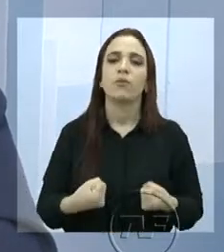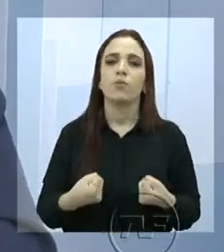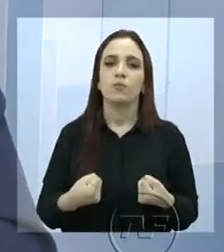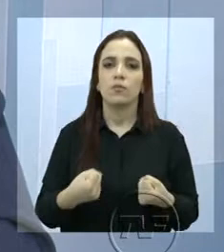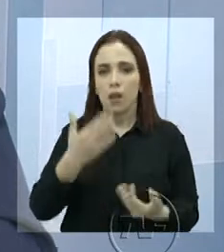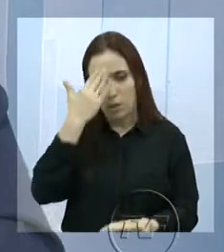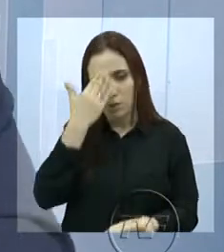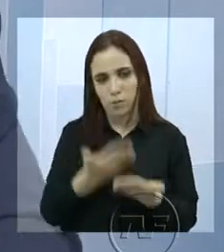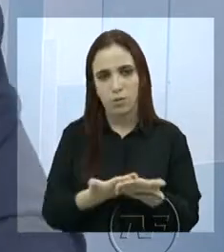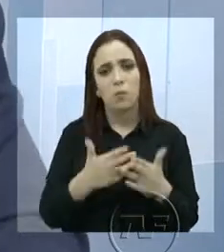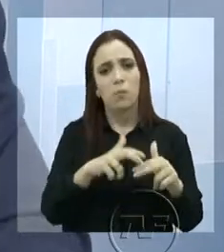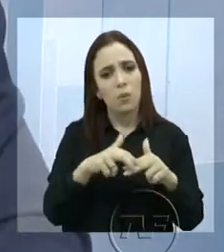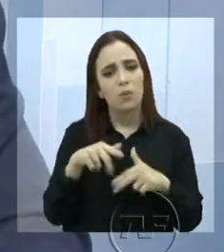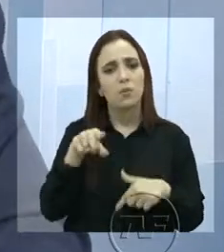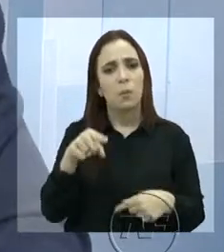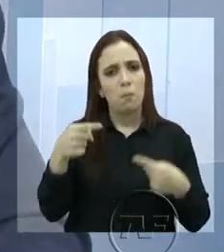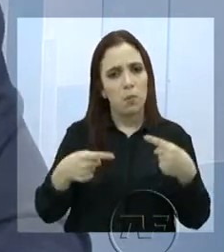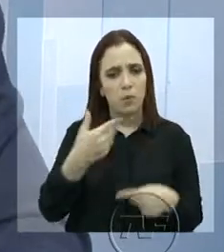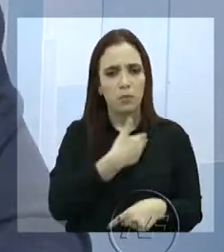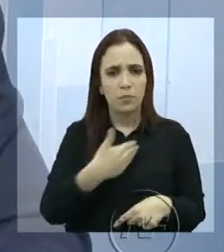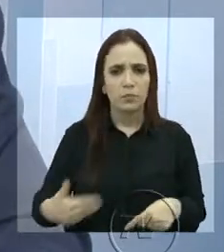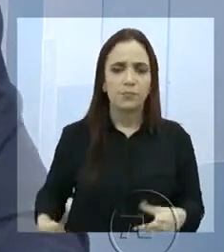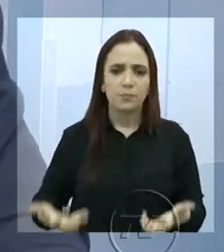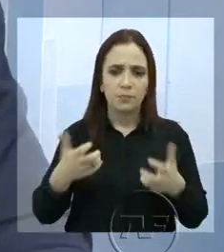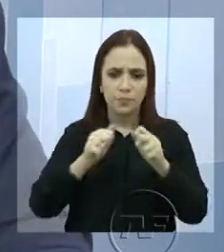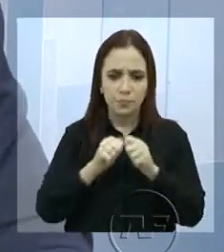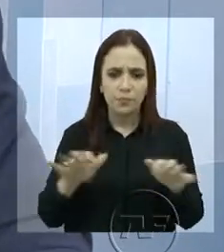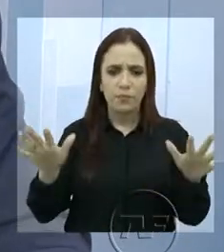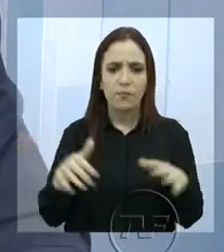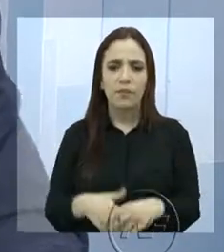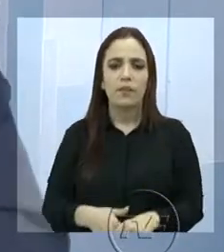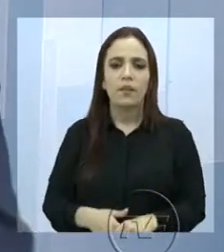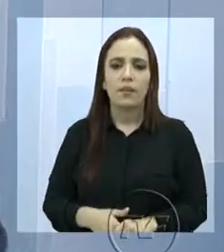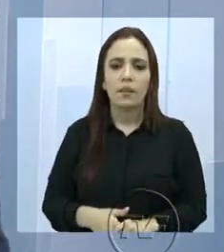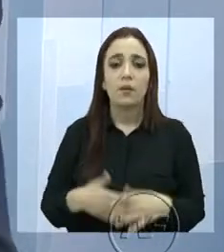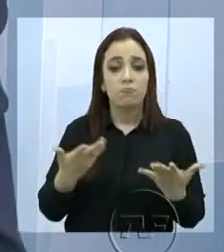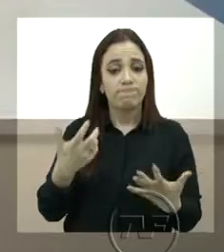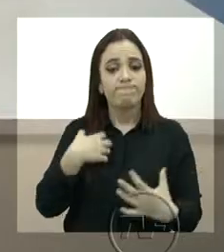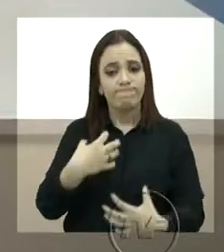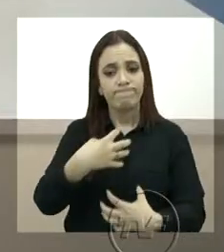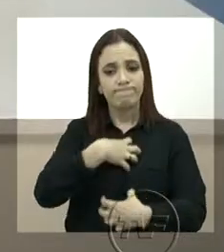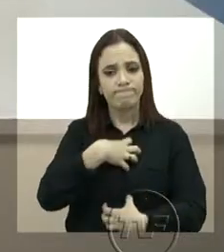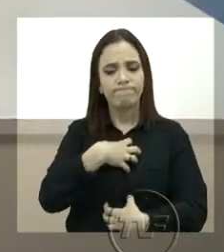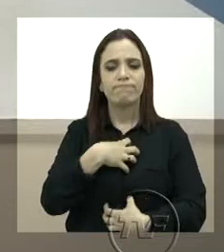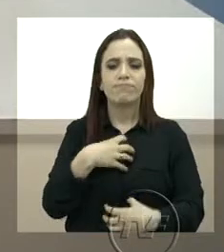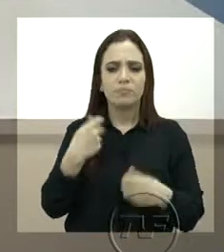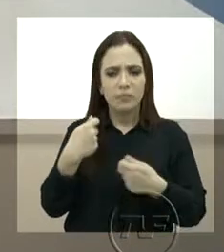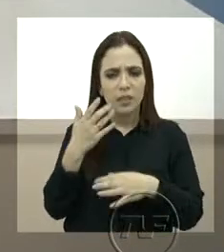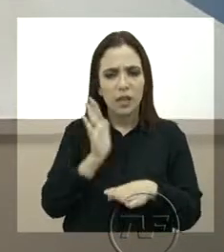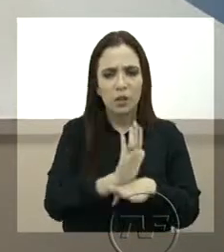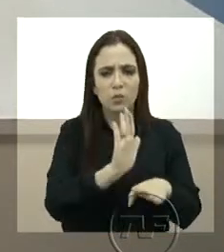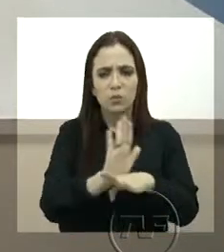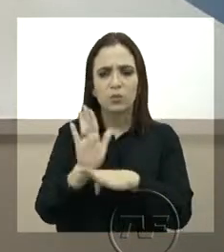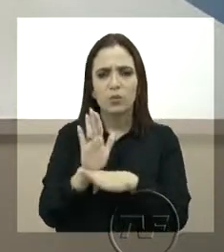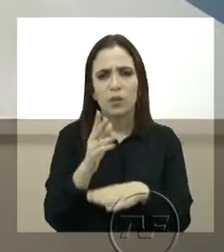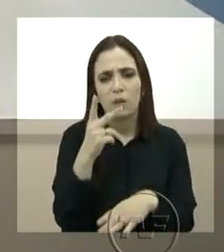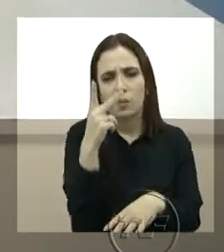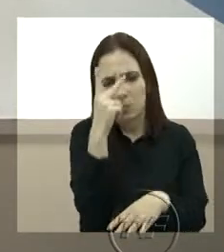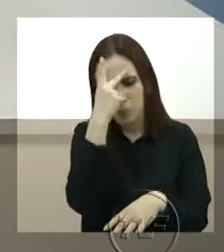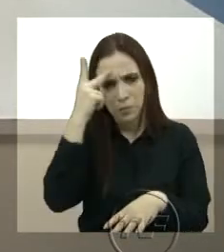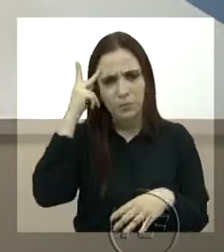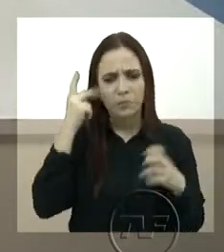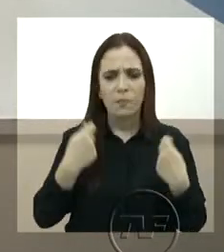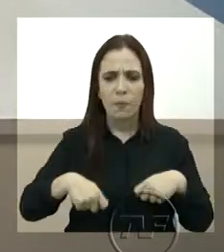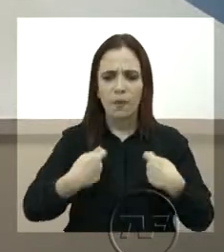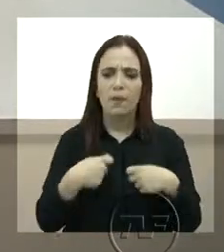uma política que realmente precisa ser ampliada. É esse o espírito que move o seu projeto, né? É esse espírito que move, pensar em todas essas pessoas,